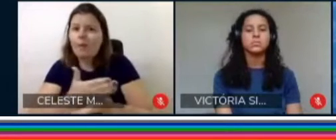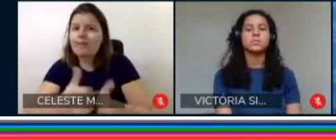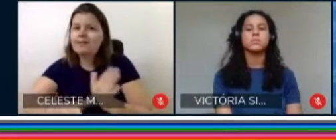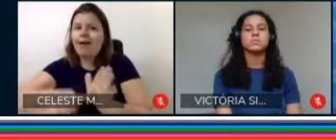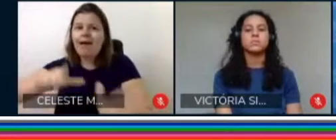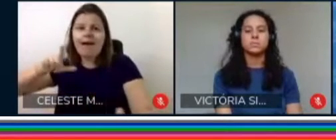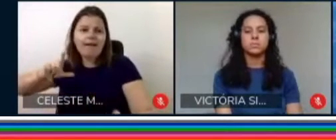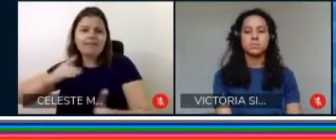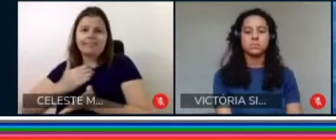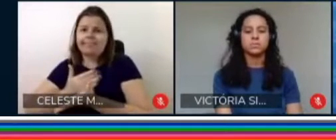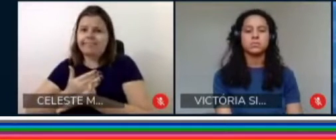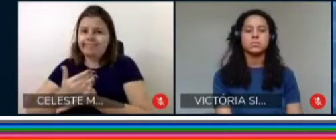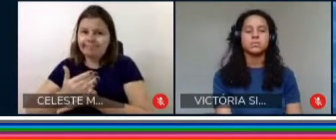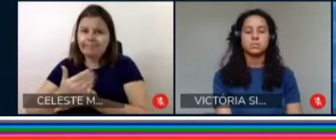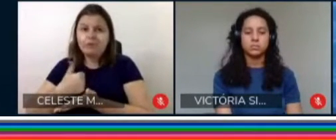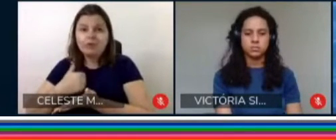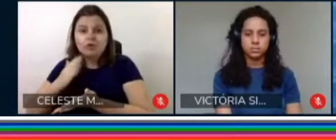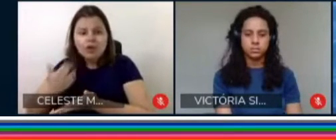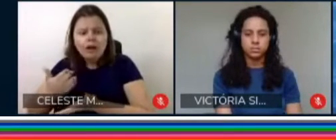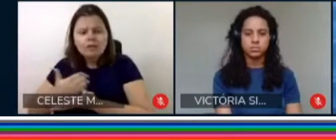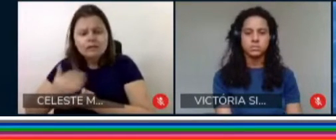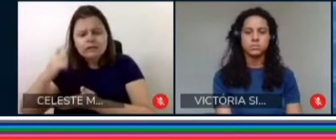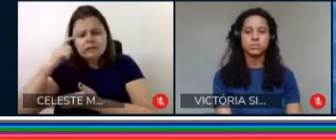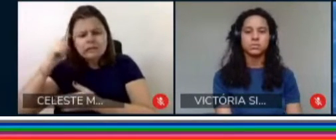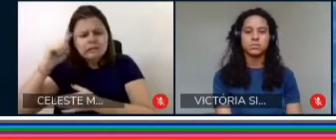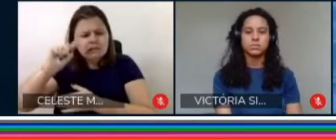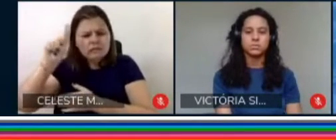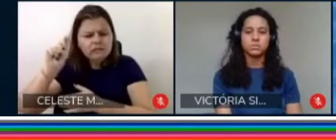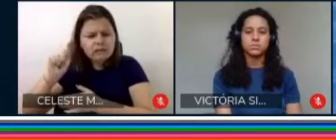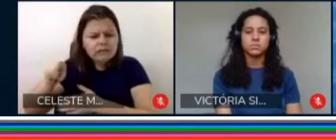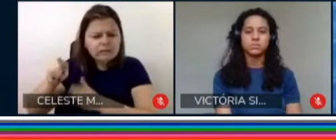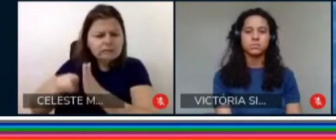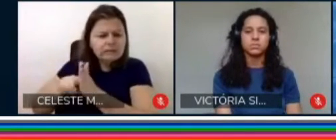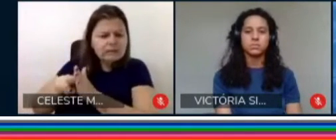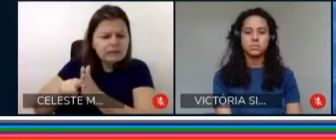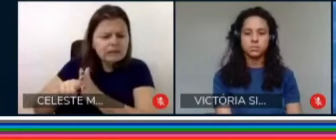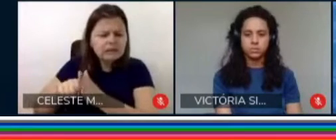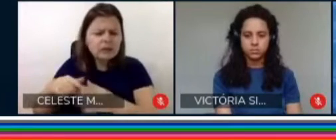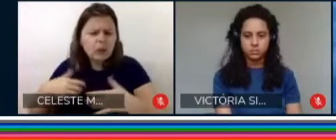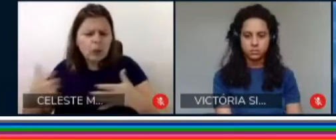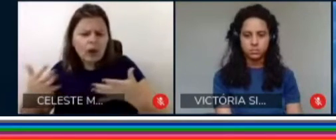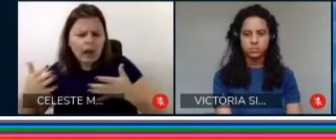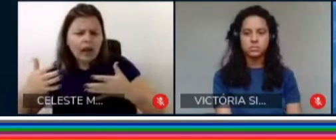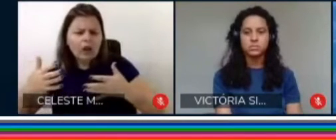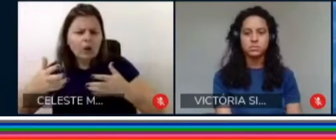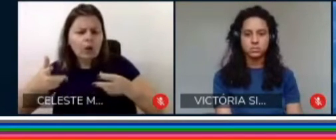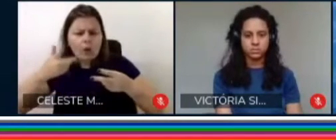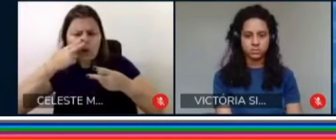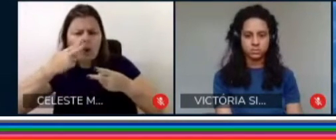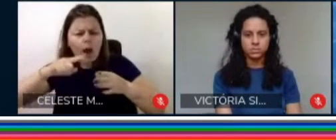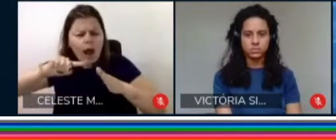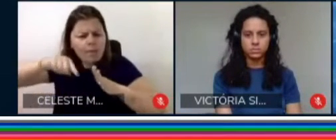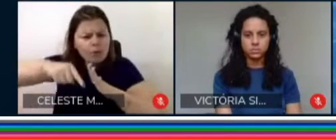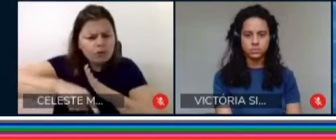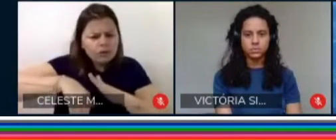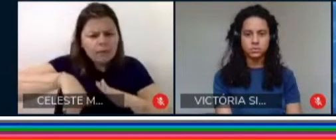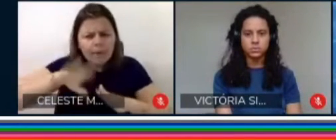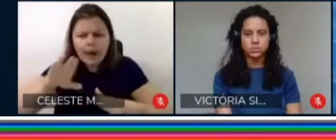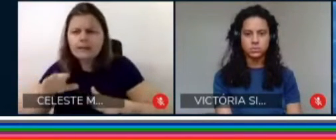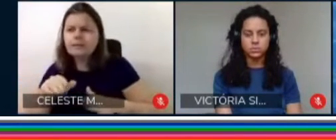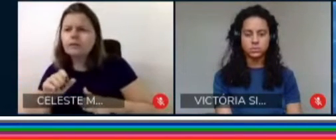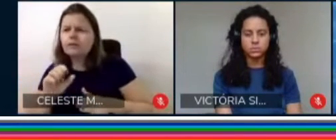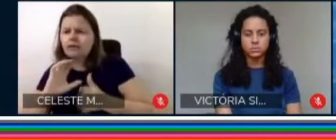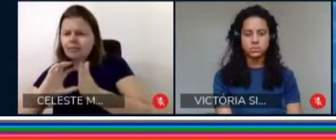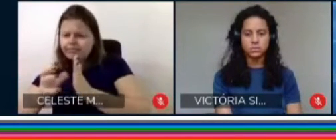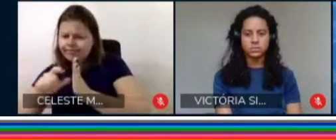minha questão de pesquisa, do meu assunto, se eu quero refinar um pouco mais, se eu estou usando a minha base de dados correta,